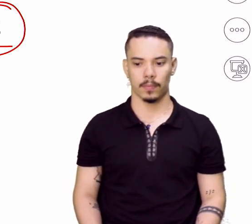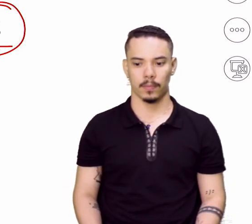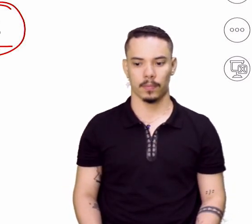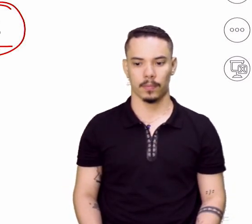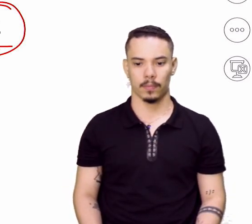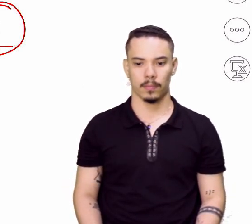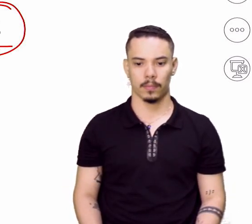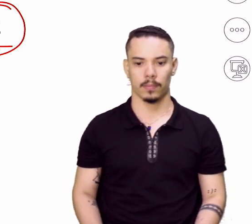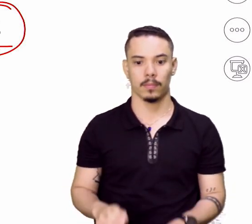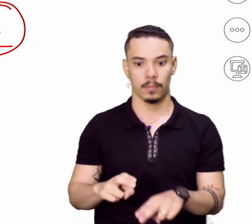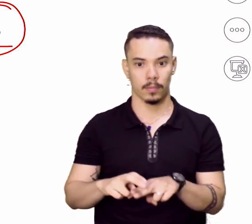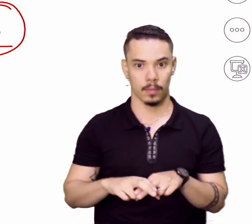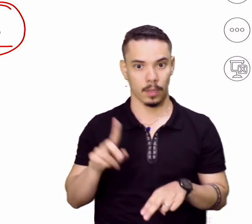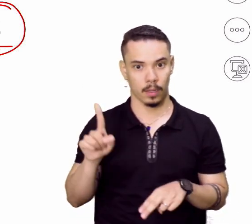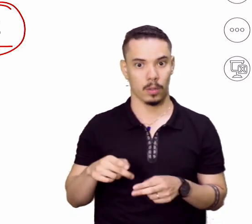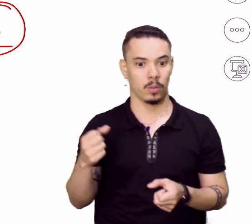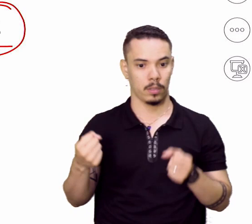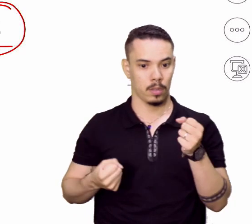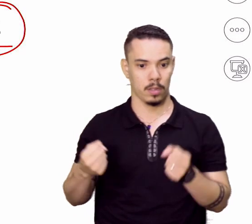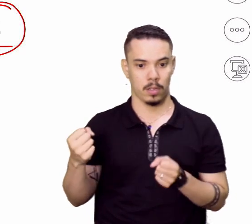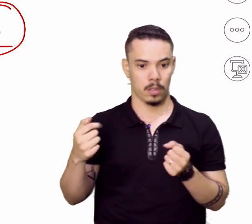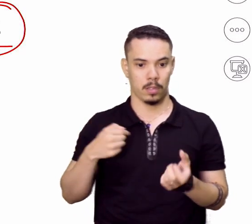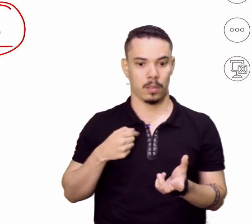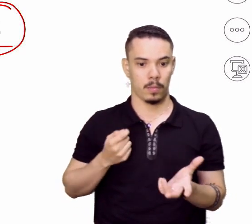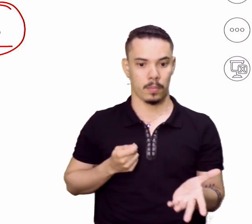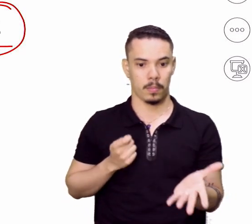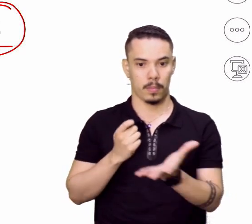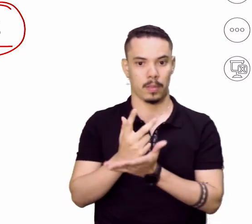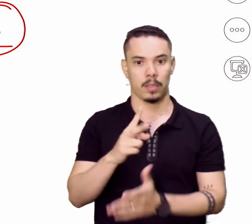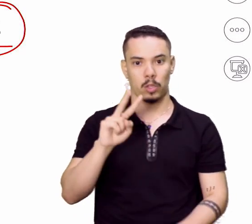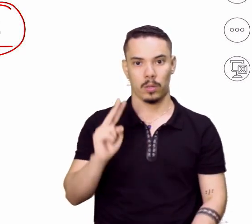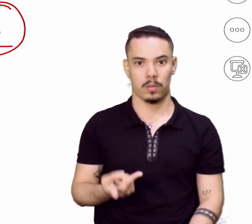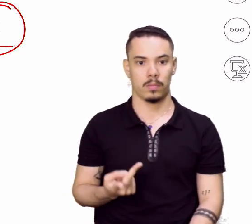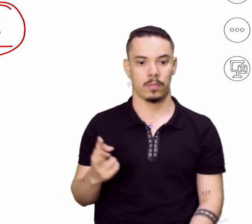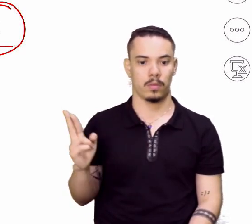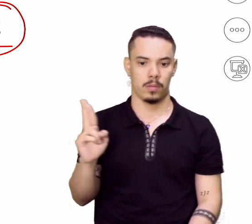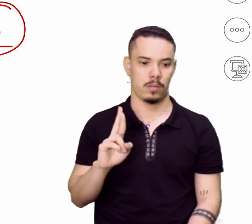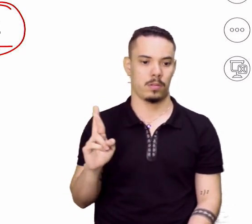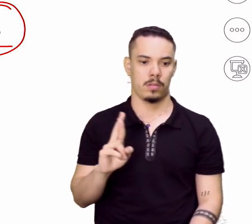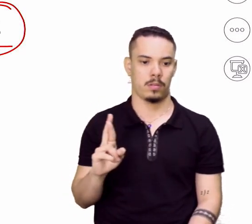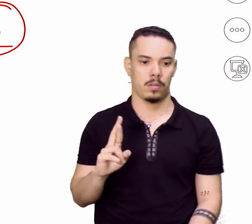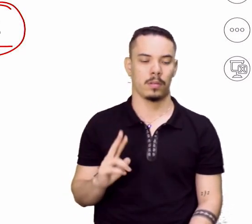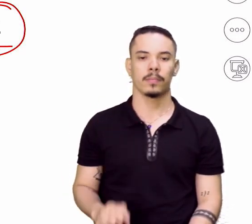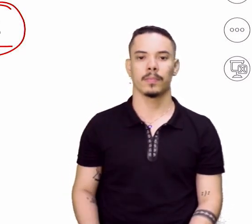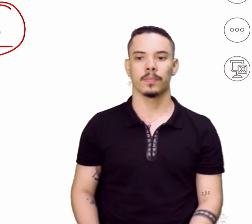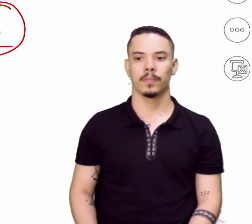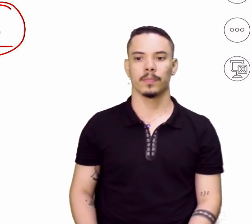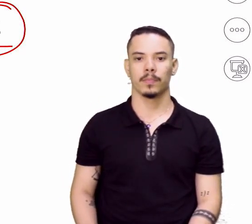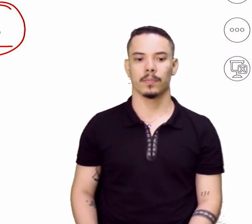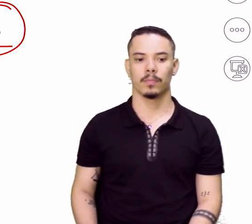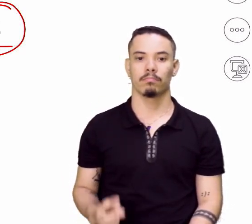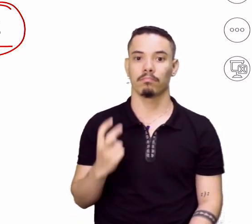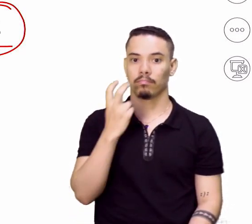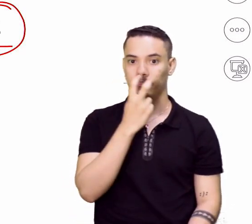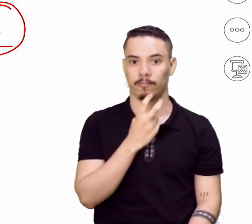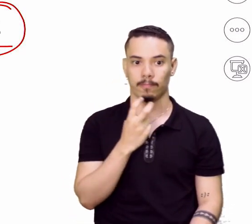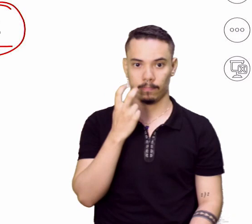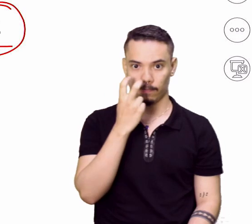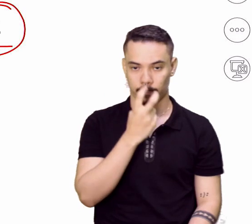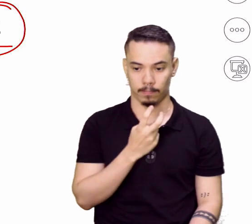paguei R$2.000. Essa é a tradução da frase. Na linguagem oral, eu